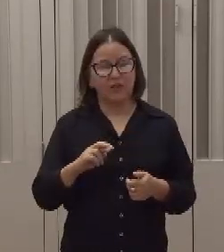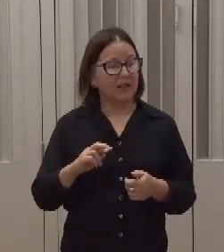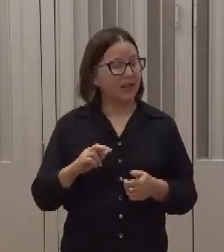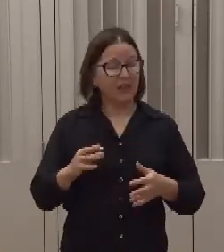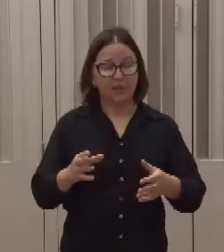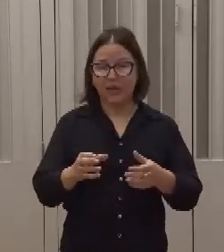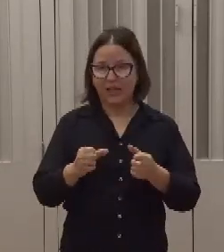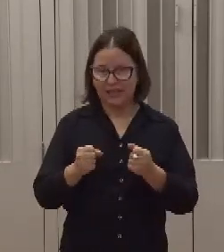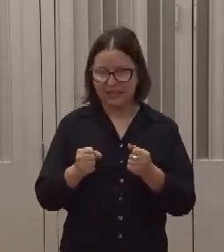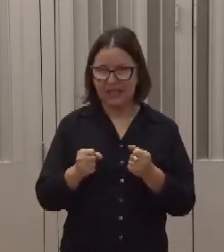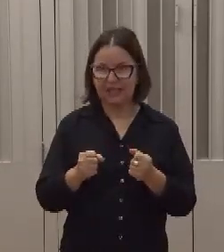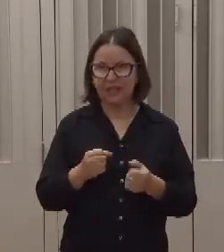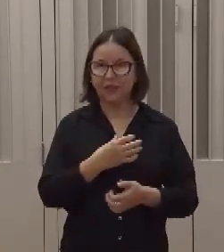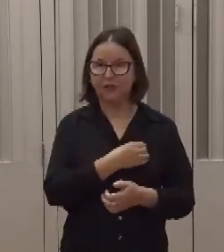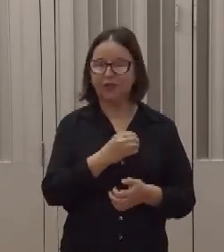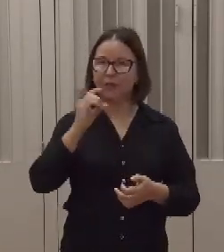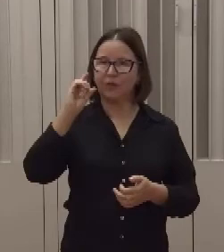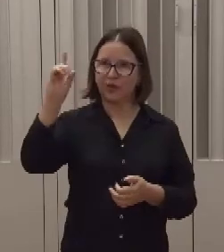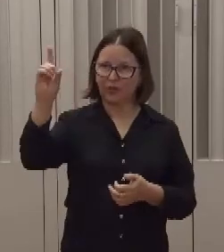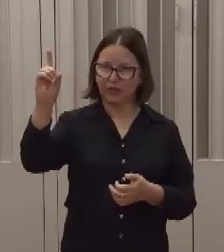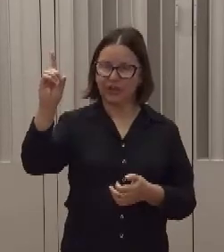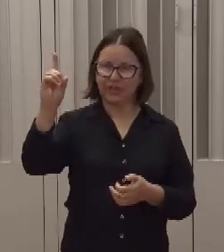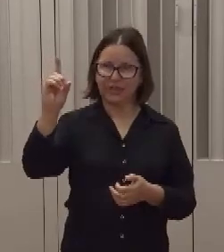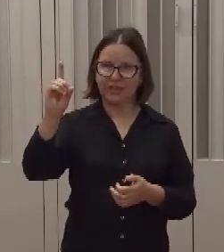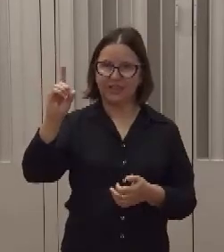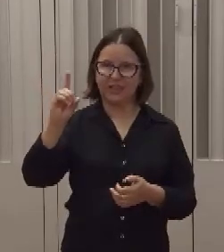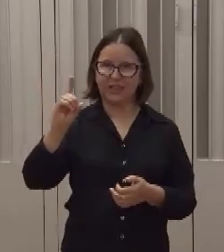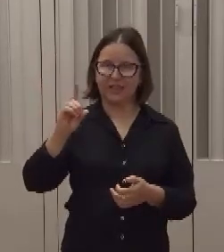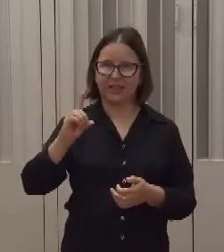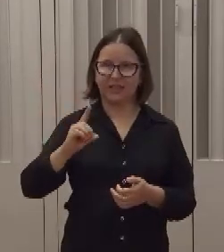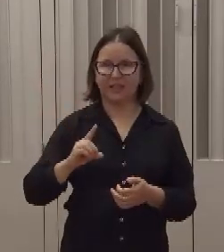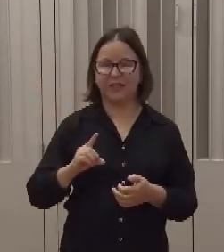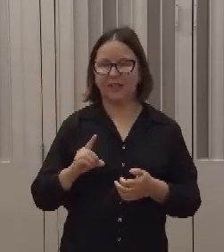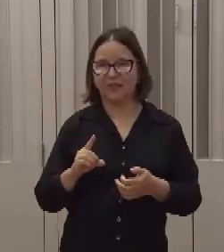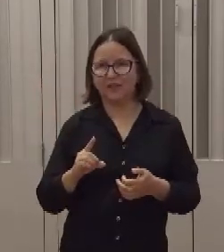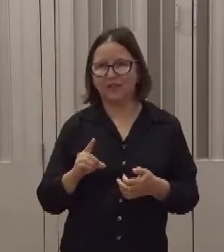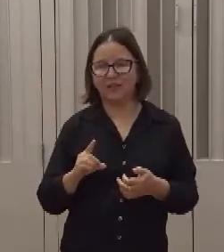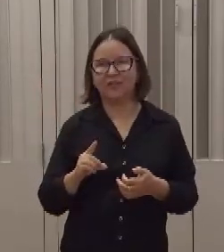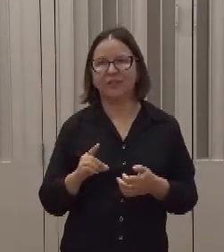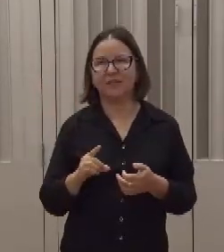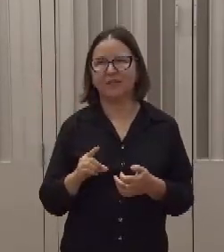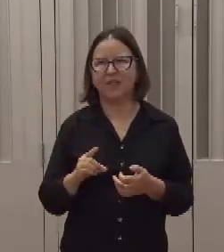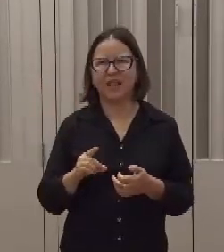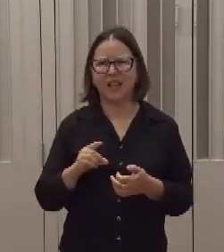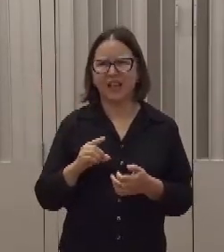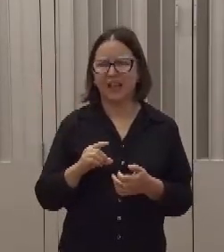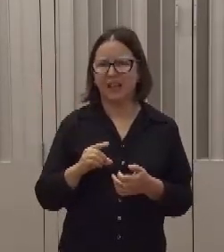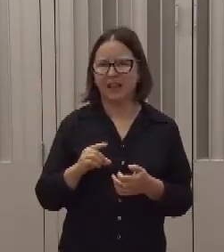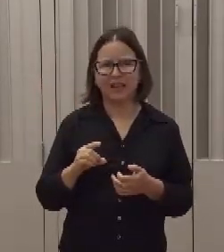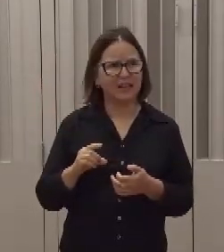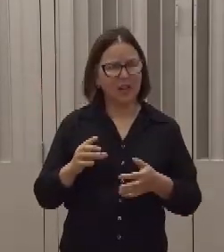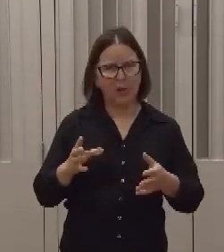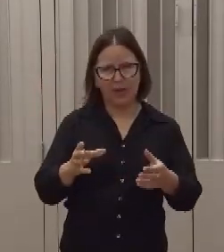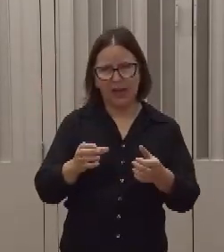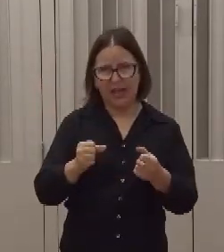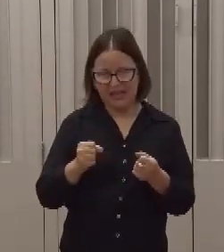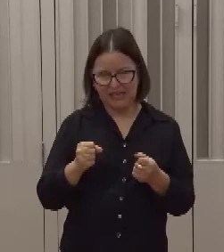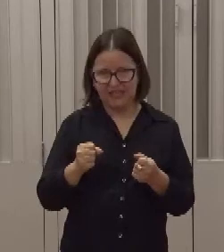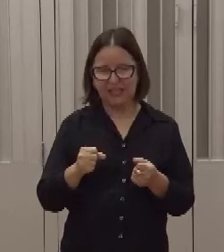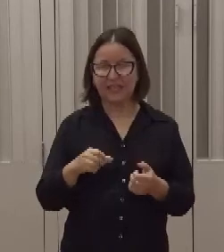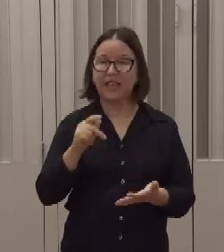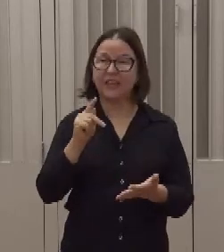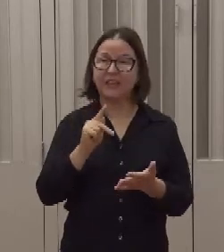Jesus Cristo, mas nega todas as coisas e nega a própria razão. Ele nega a existência de uma verdade.